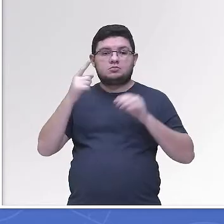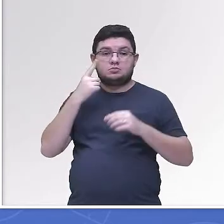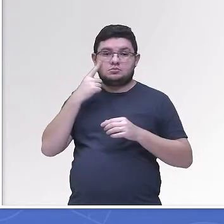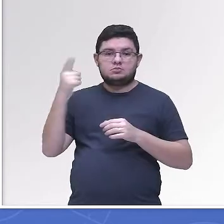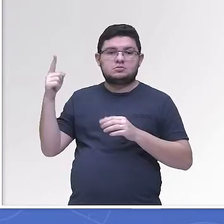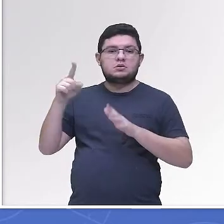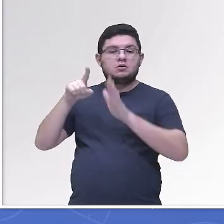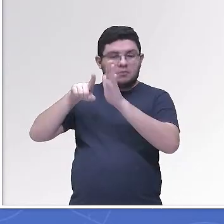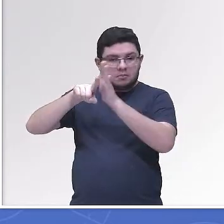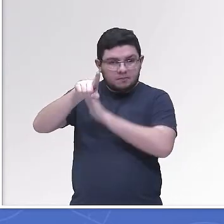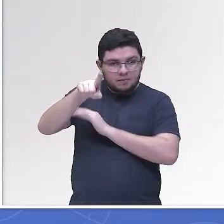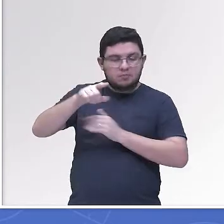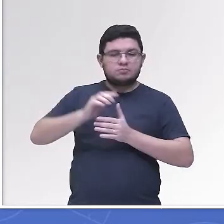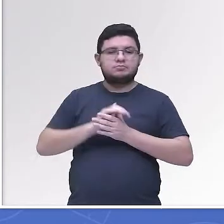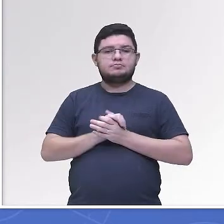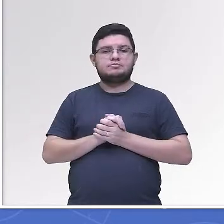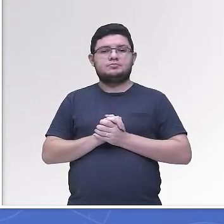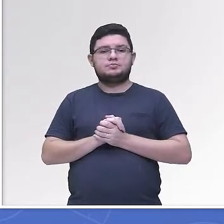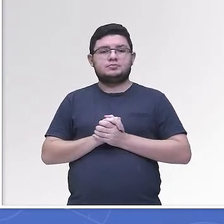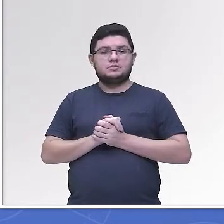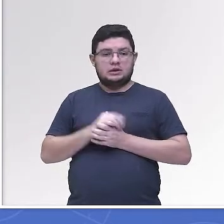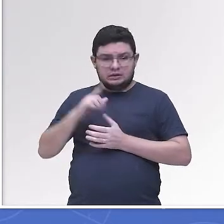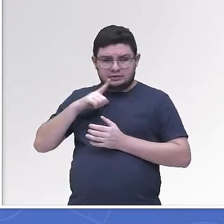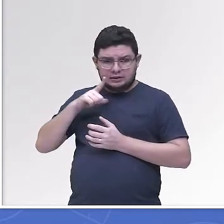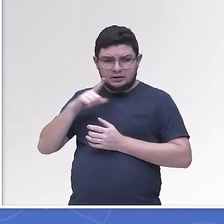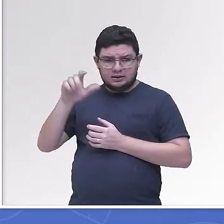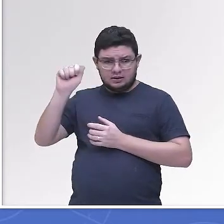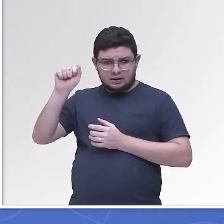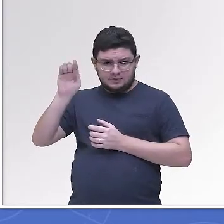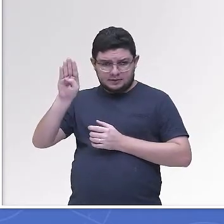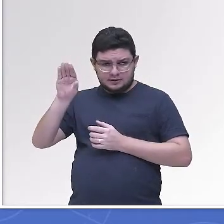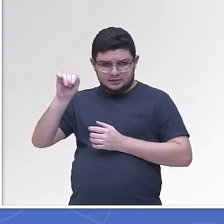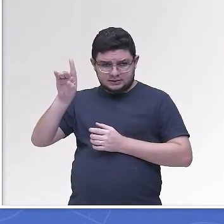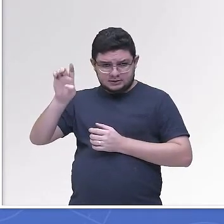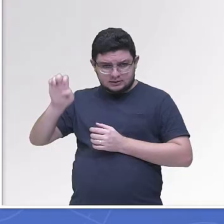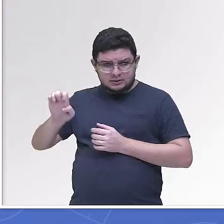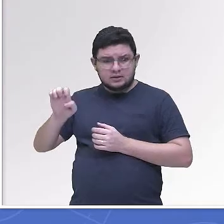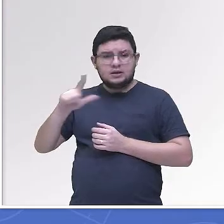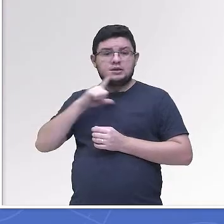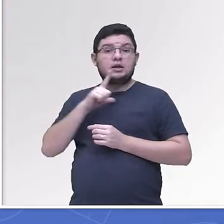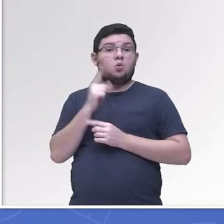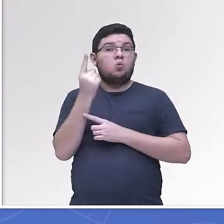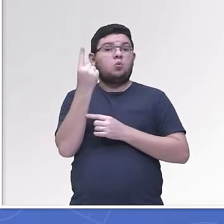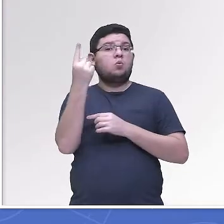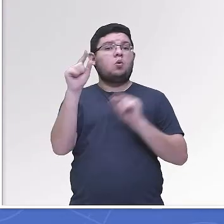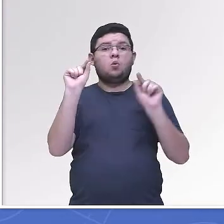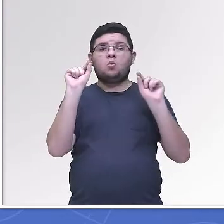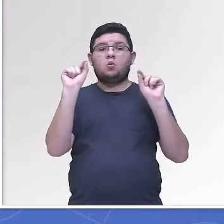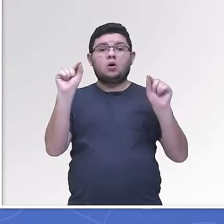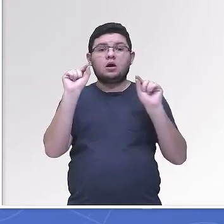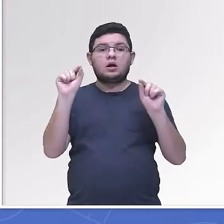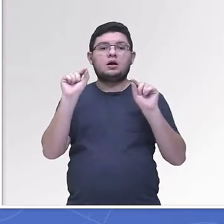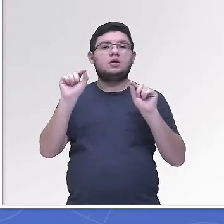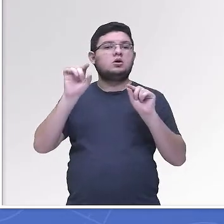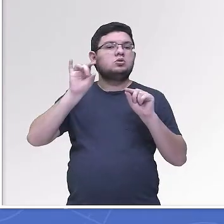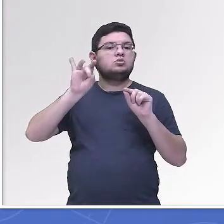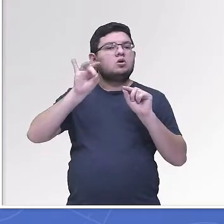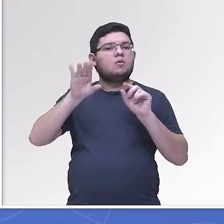alternativas abaixo, indique a única em que são mencionadas apenas